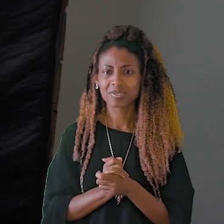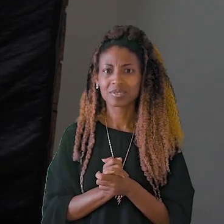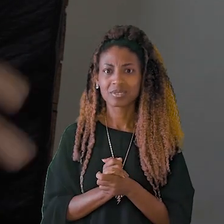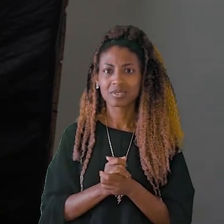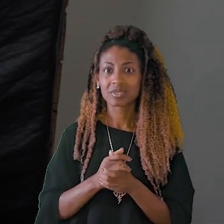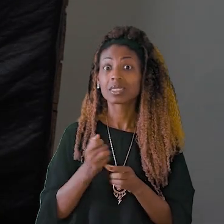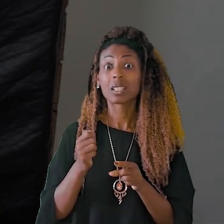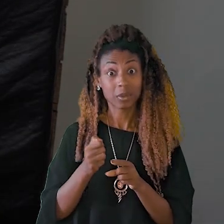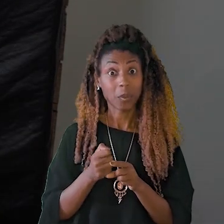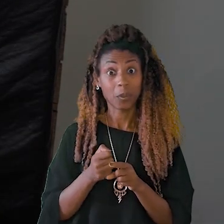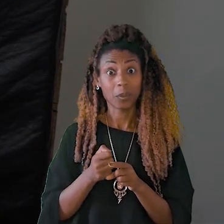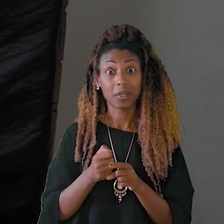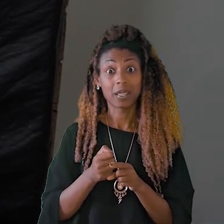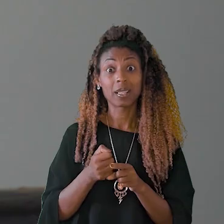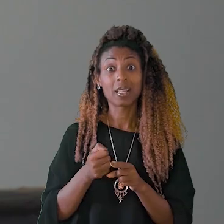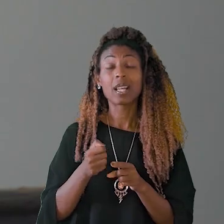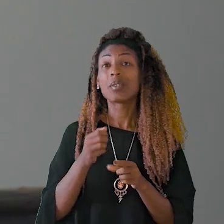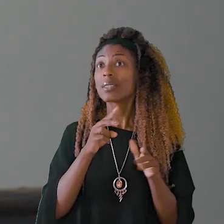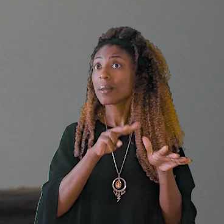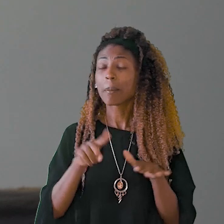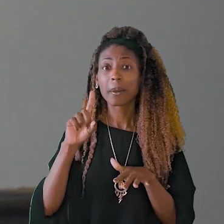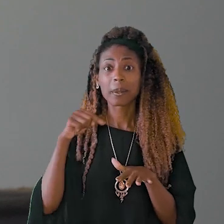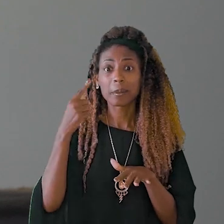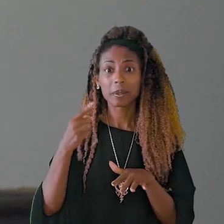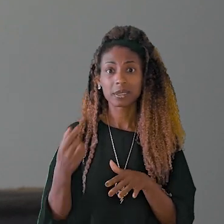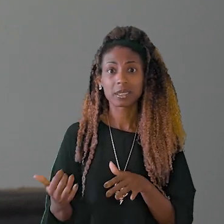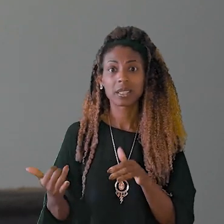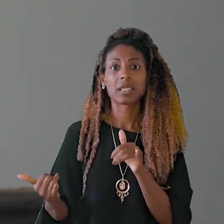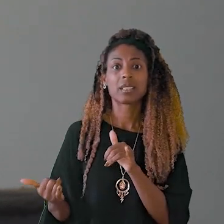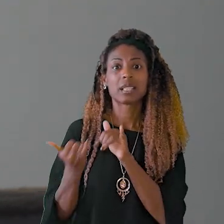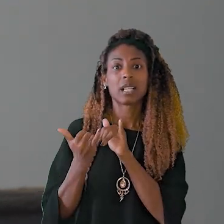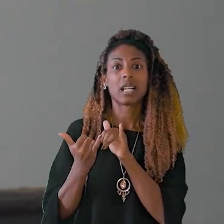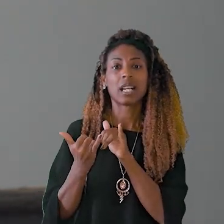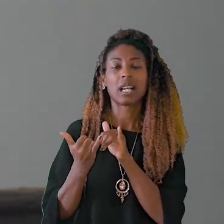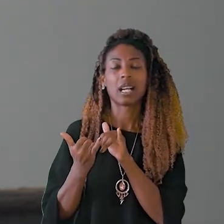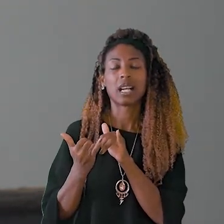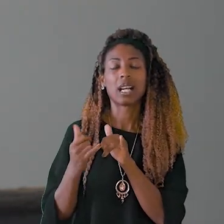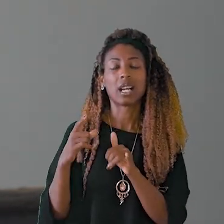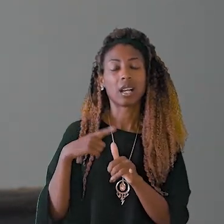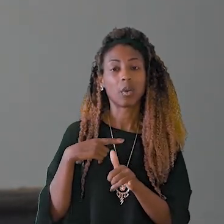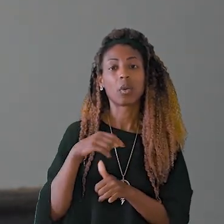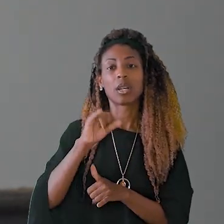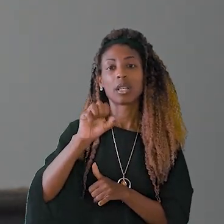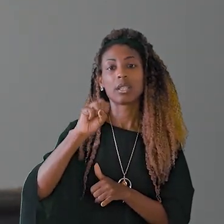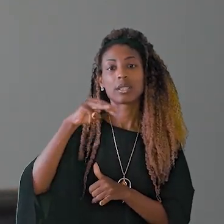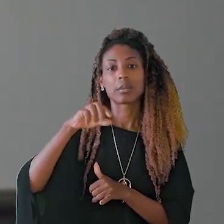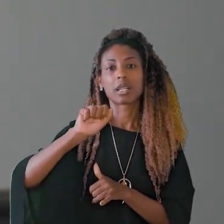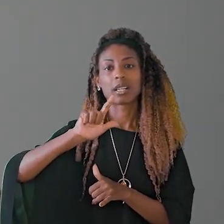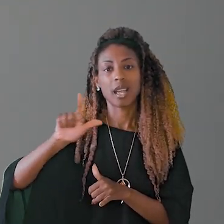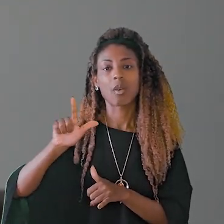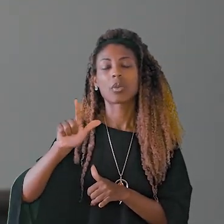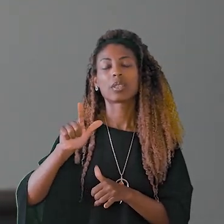semana depois, eu recebi a ligação. Né? Eu lembro que quem me ligou que é meu produtor atual, que é o Ismael, que ele faz parte da